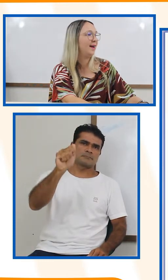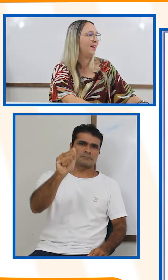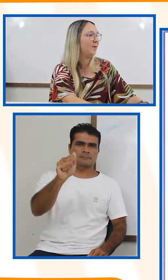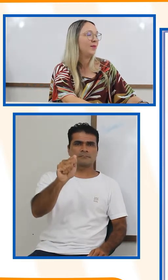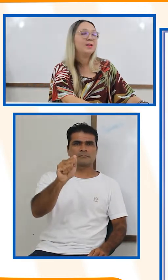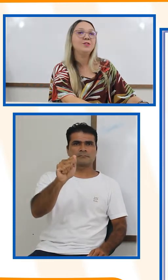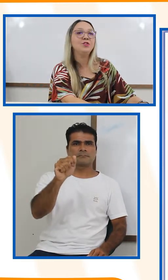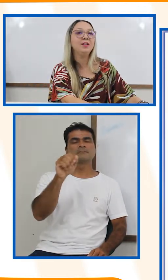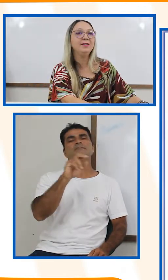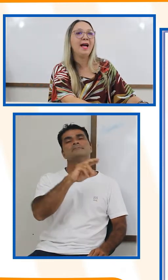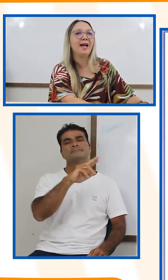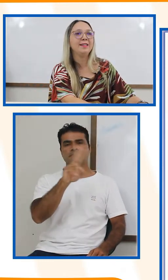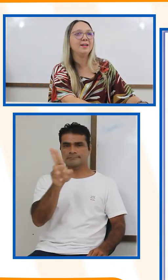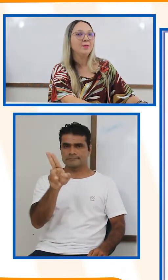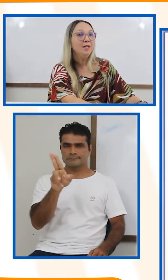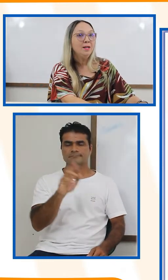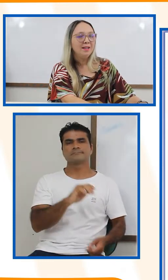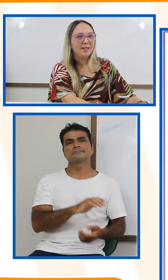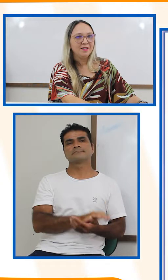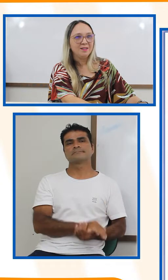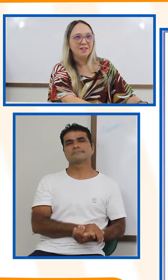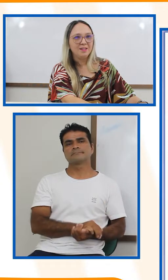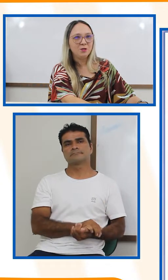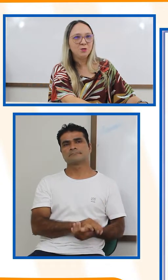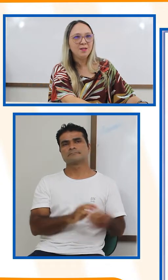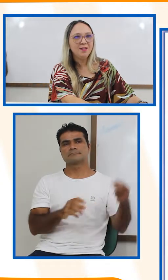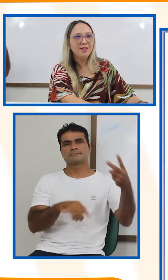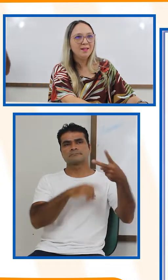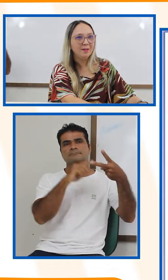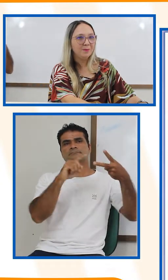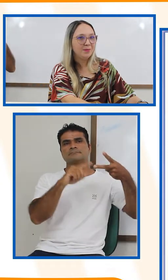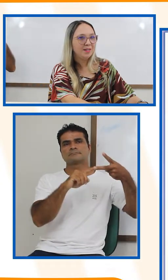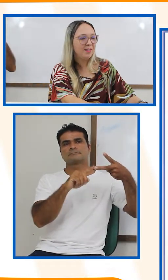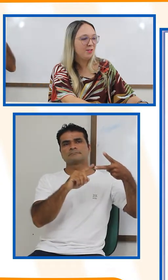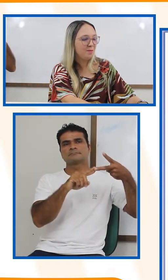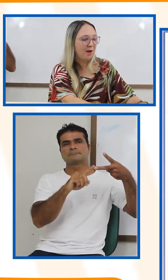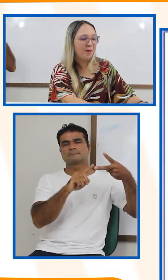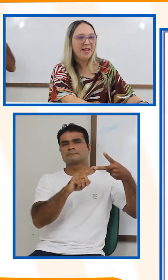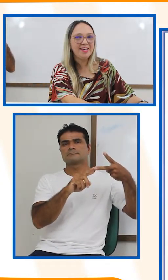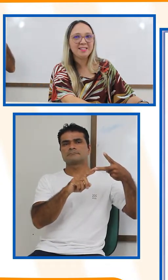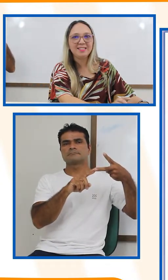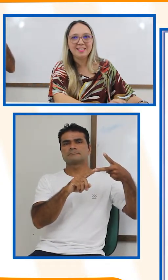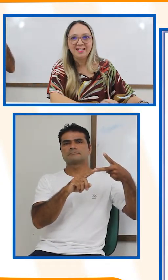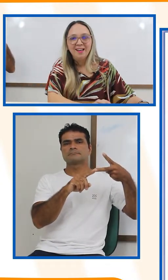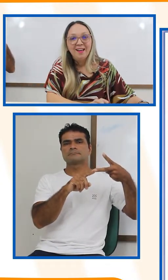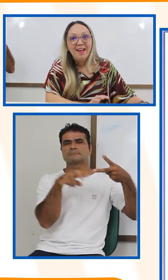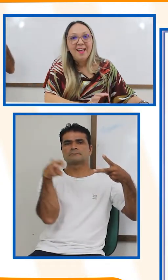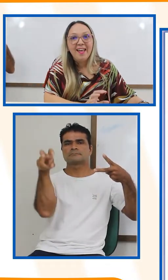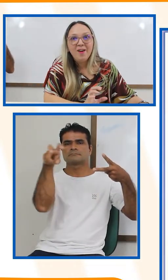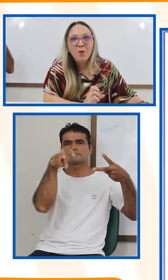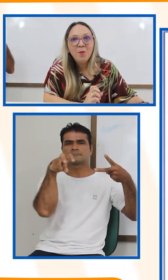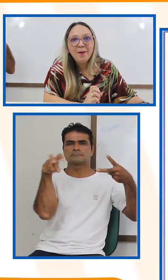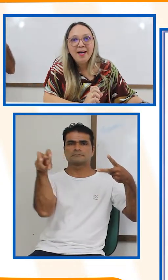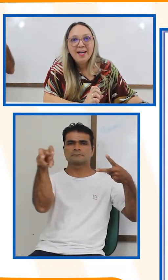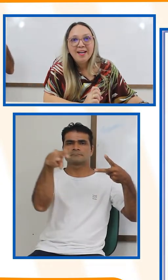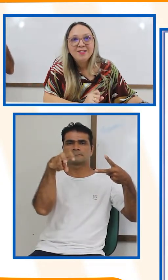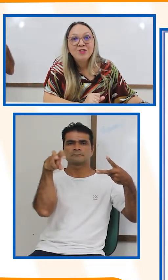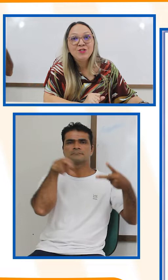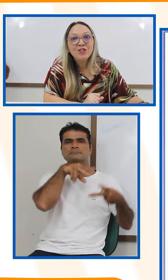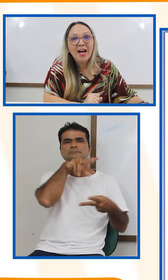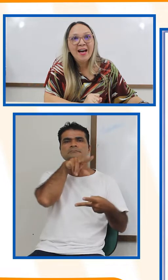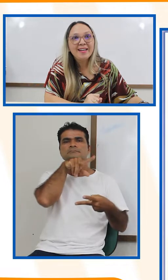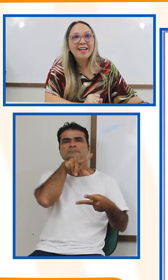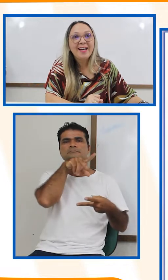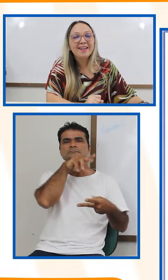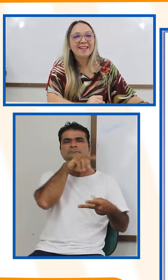Jandaia. Jandaia. Isso daqui. Que animal é esse? É uma